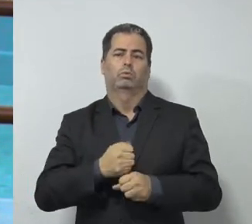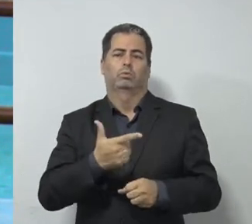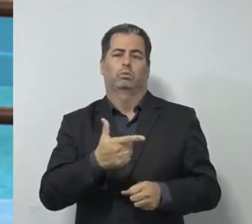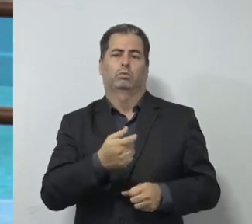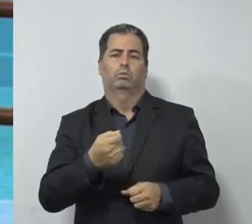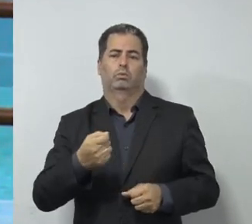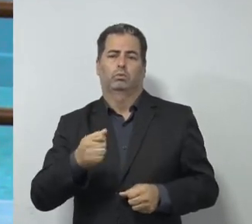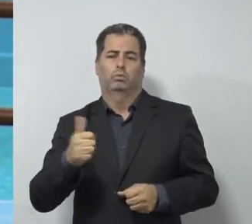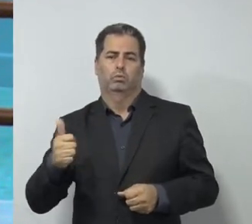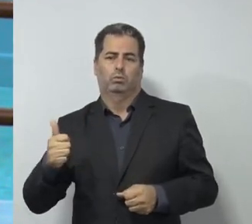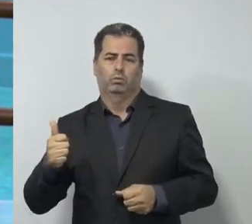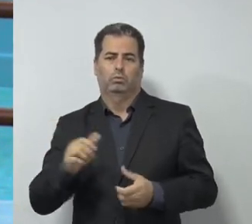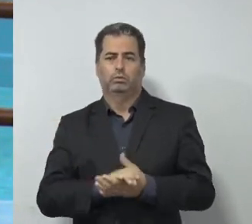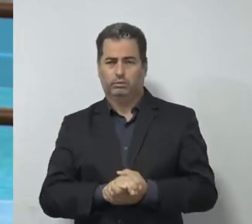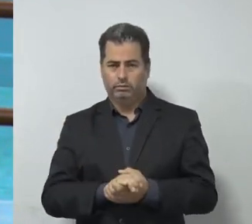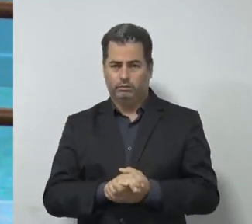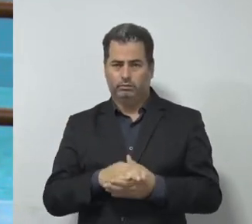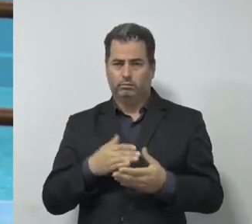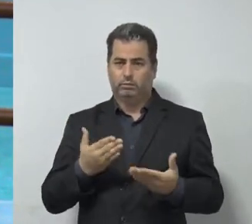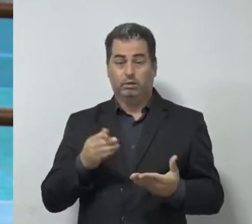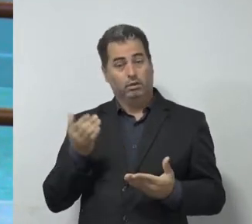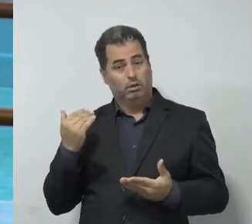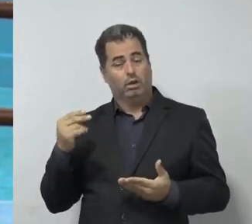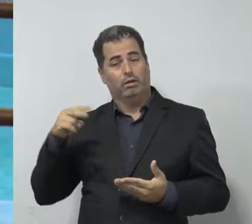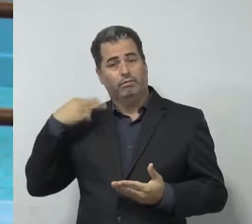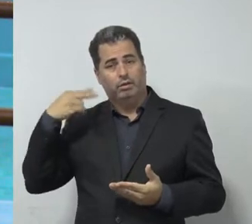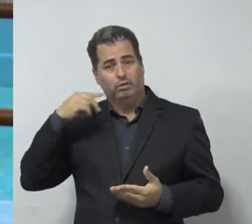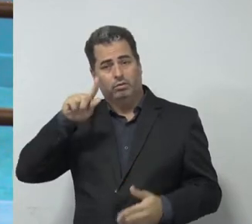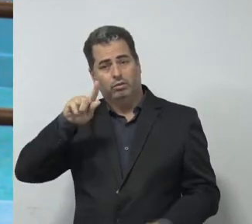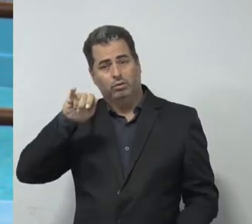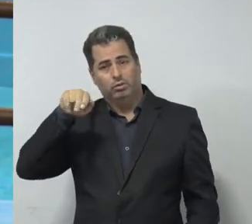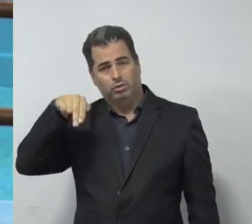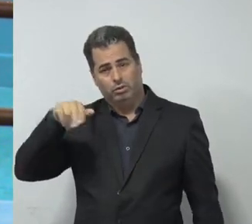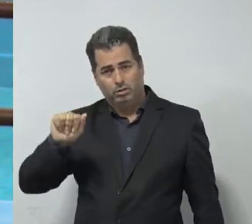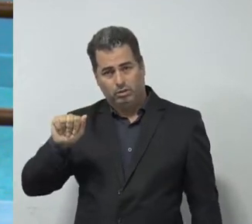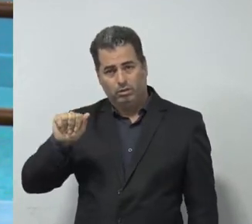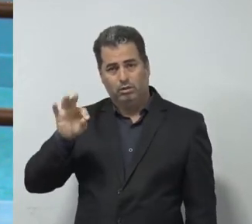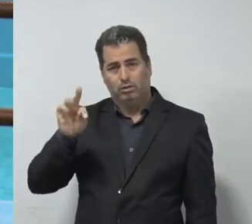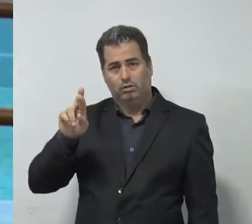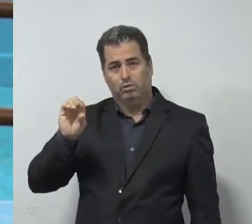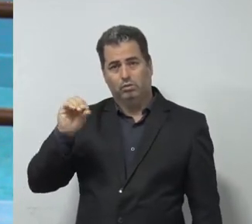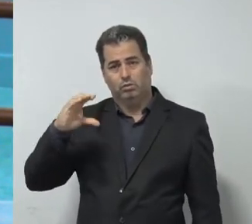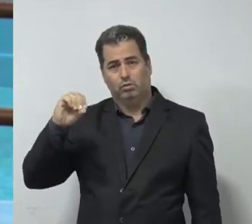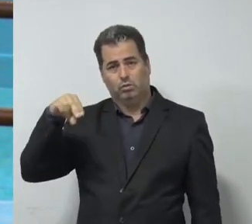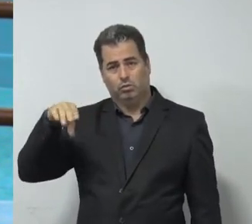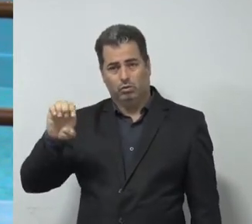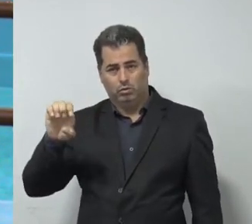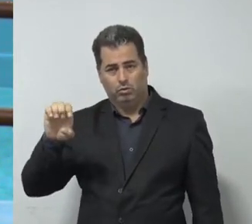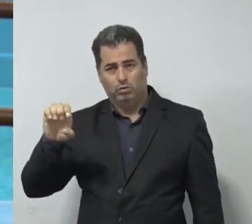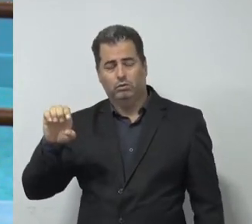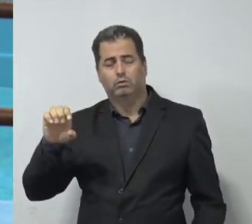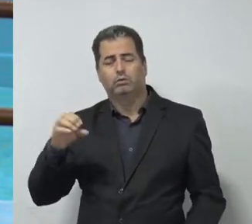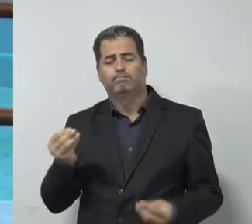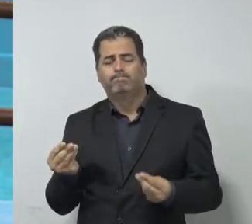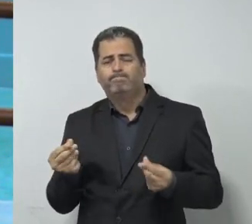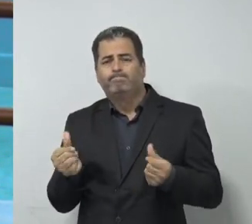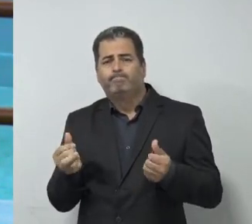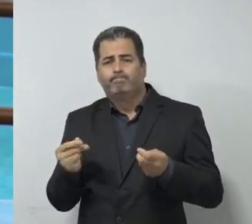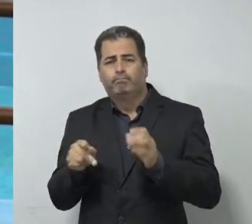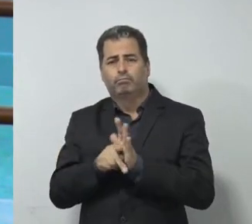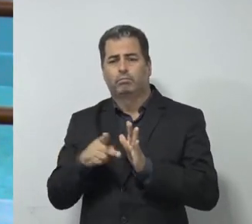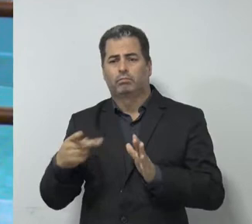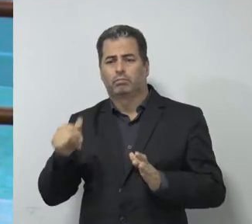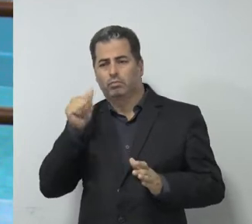esse alguém, a nossa então vereadora Gina Troncone, com a sensibilidade, né, de uma mulher, com